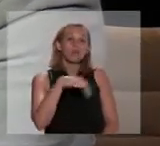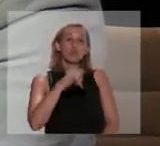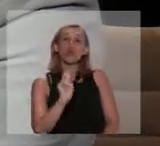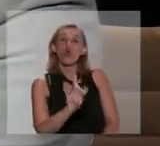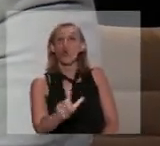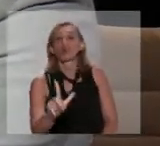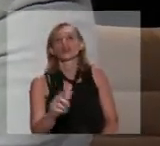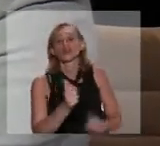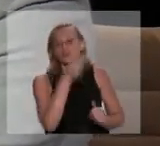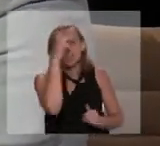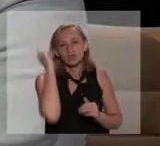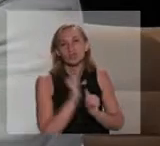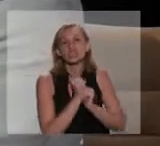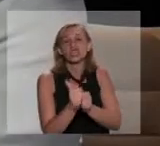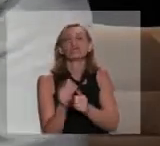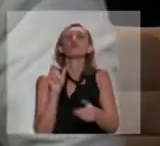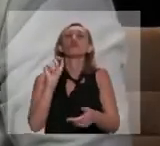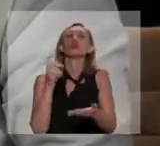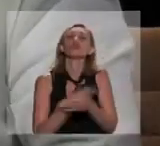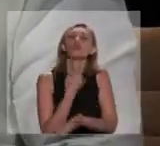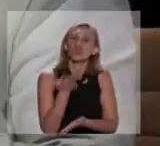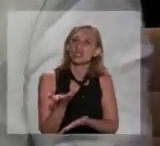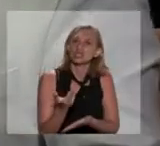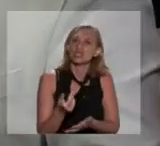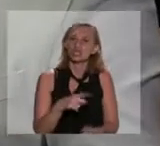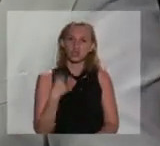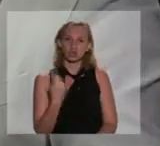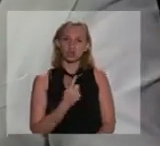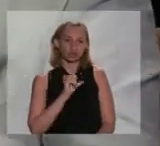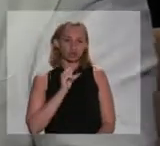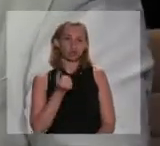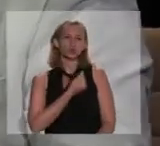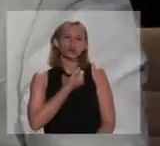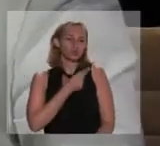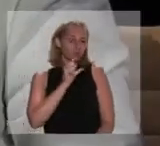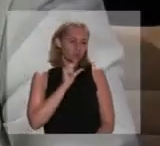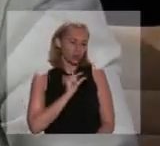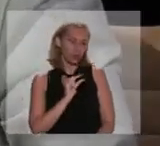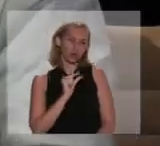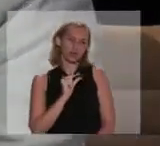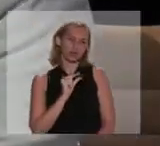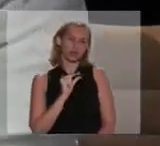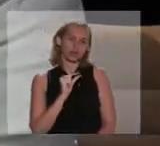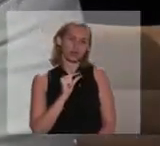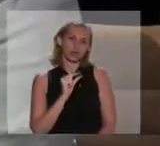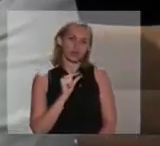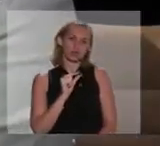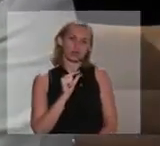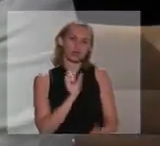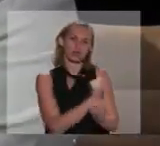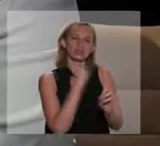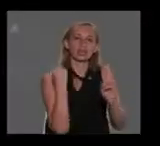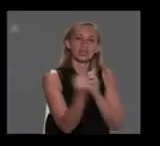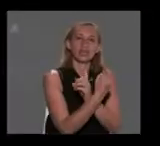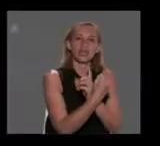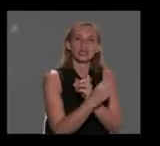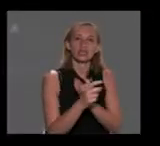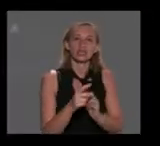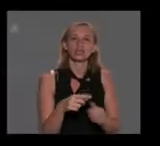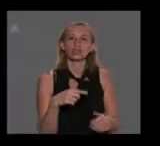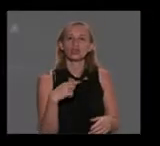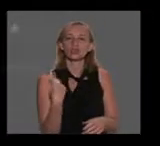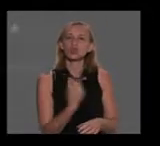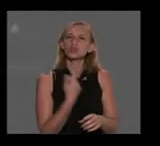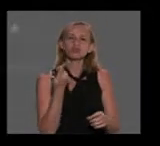tem não sei quantos milhões de seguidores. E aí o que acontece? Que nós somos a maioria da população e a gente não está chegando junto